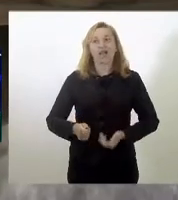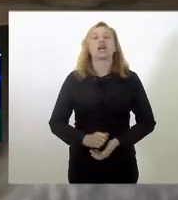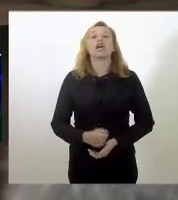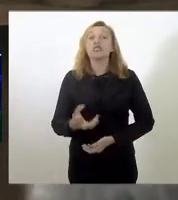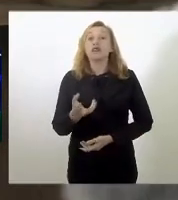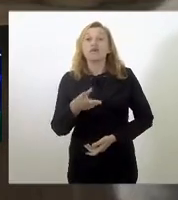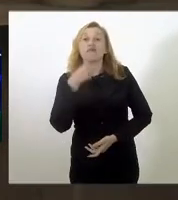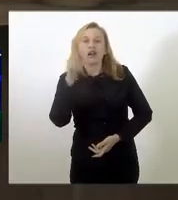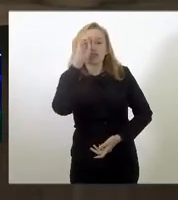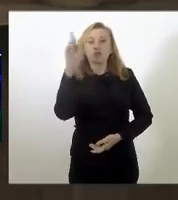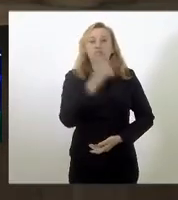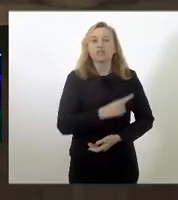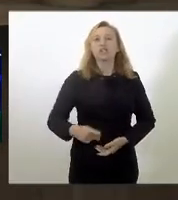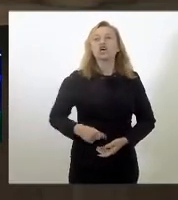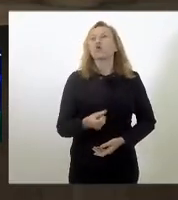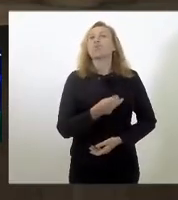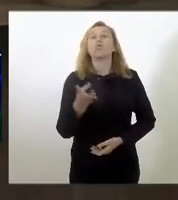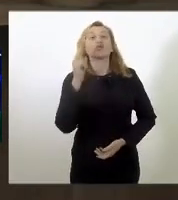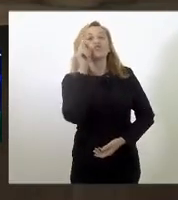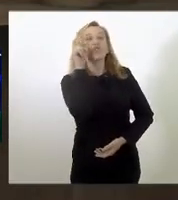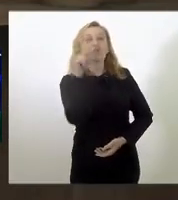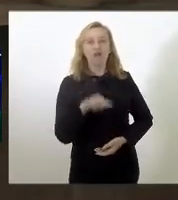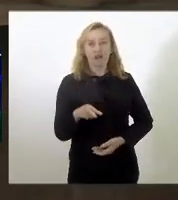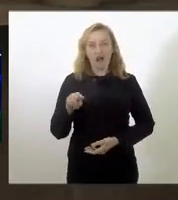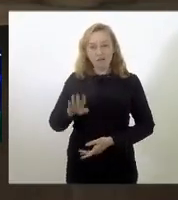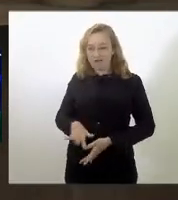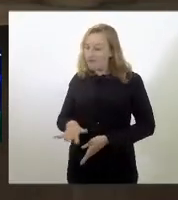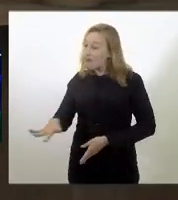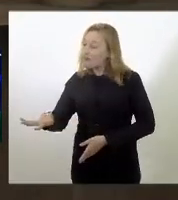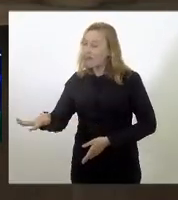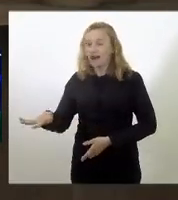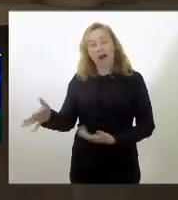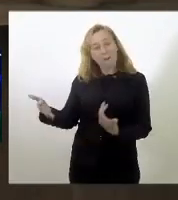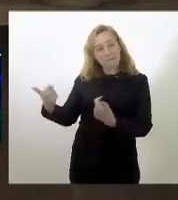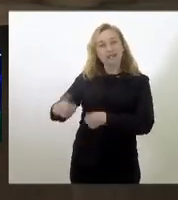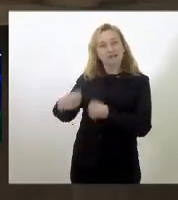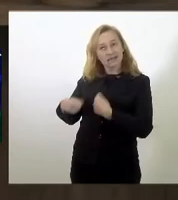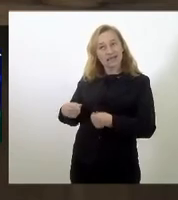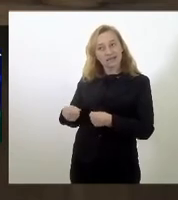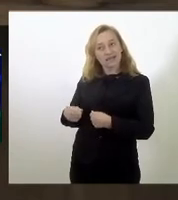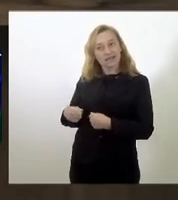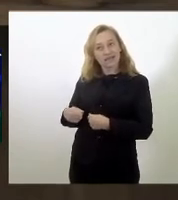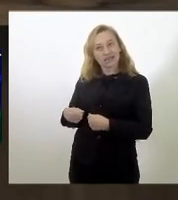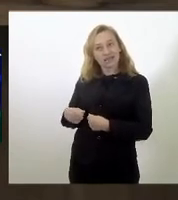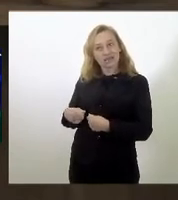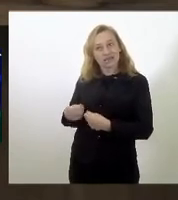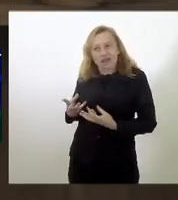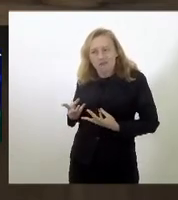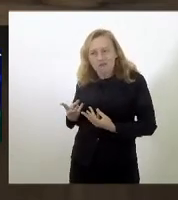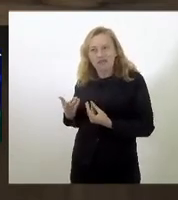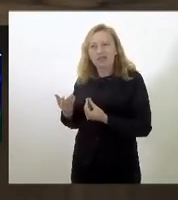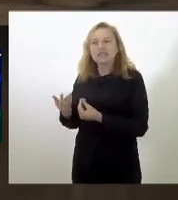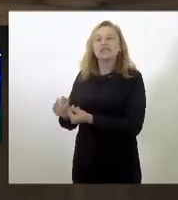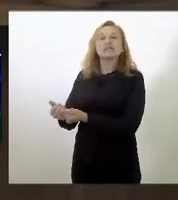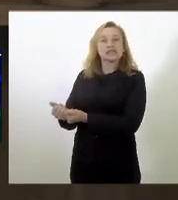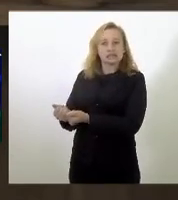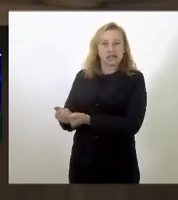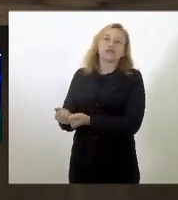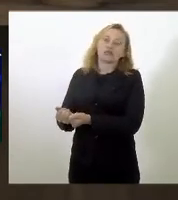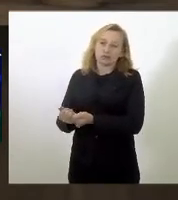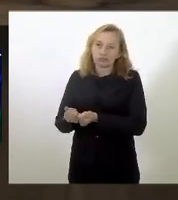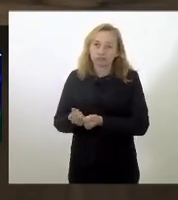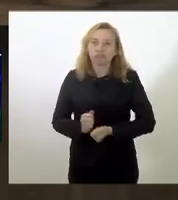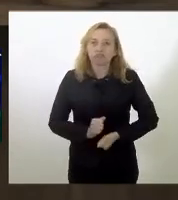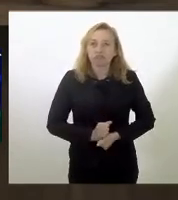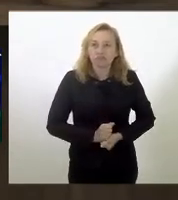senhor presidente, o quanto que o olhar para a favela ele precisa ser desnaturalizado pela lógica,